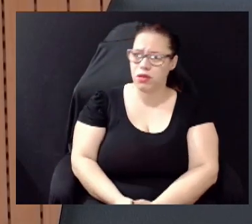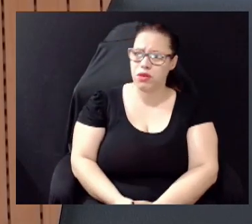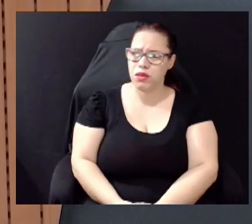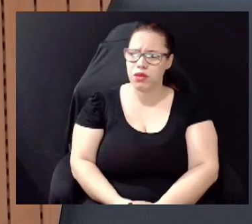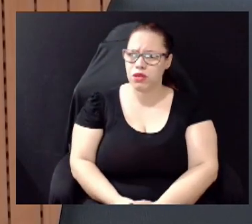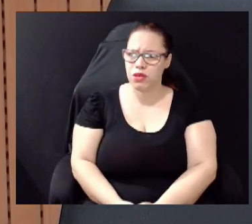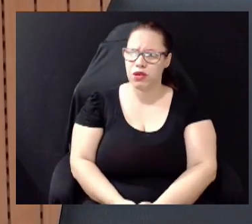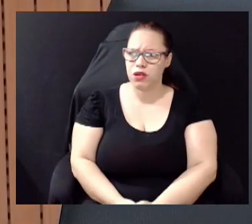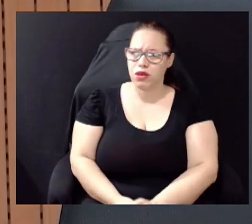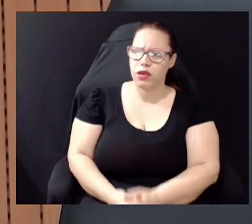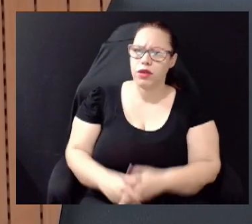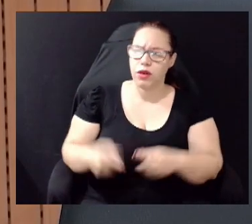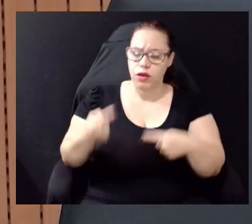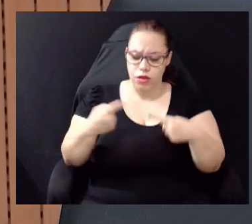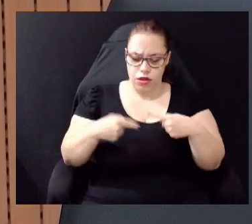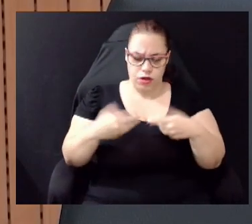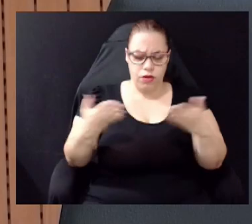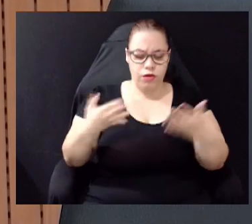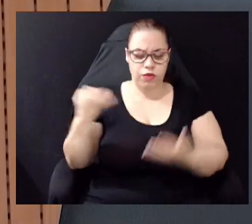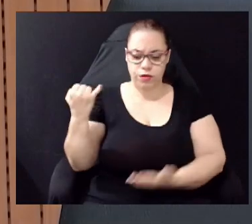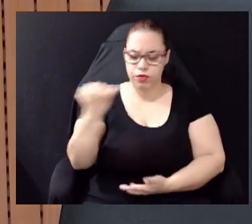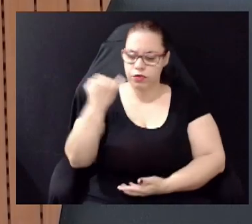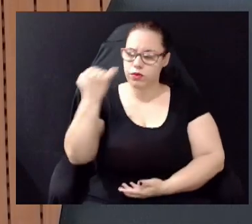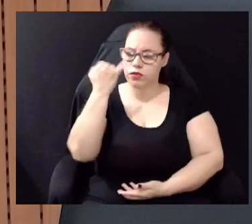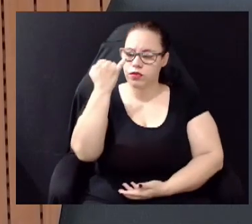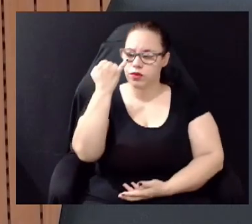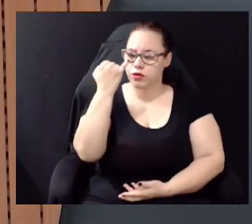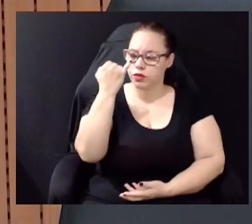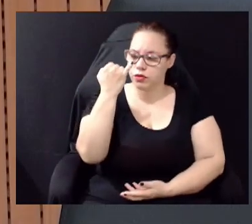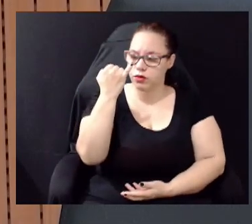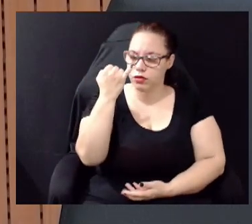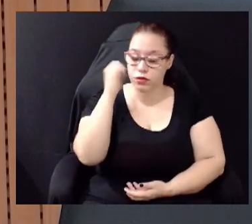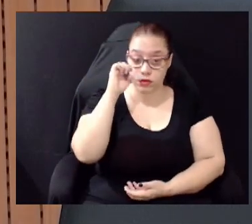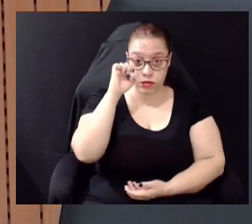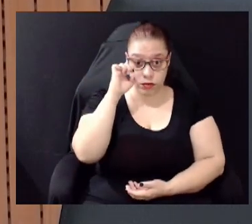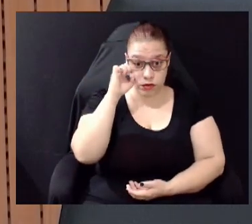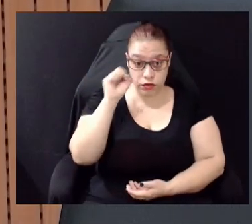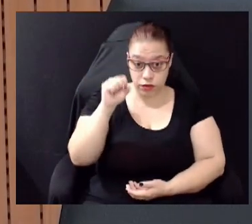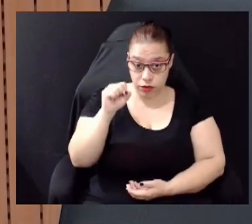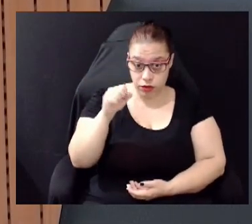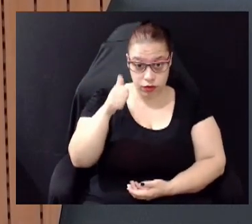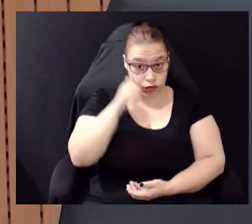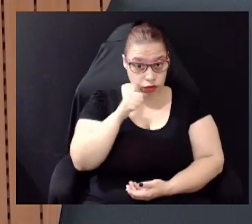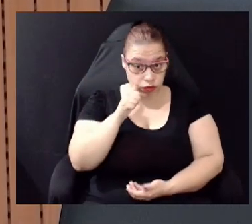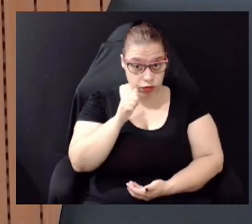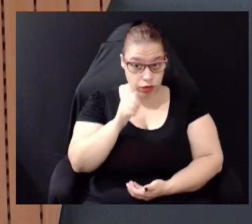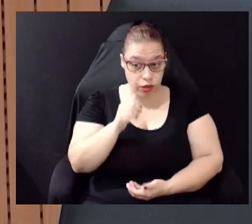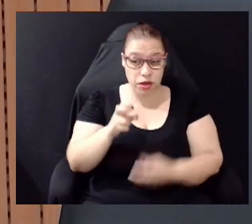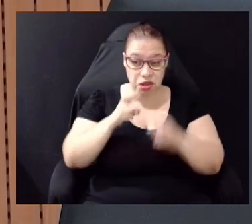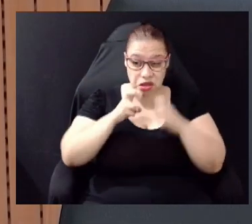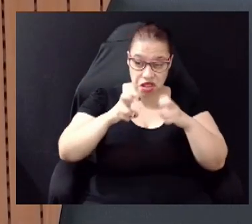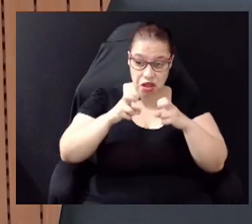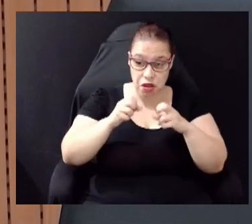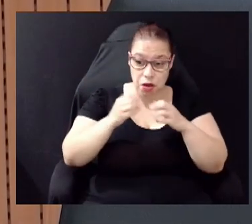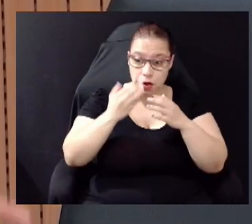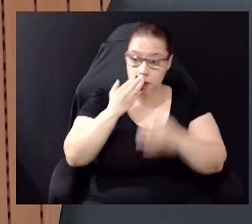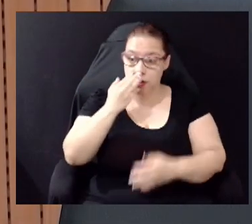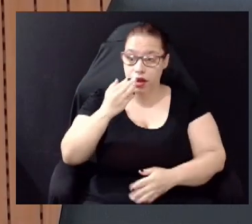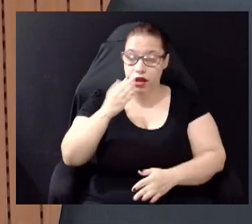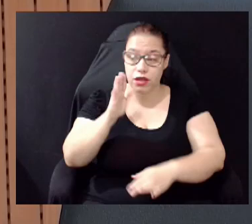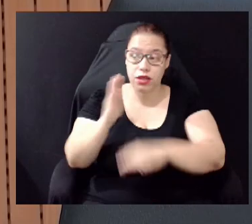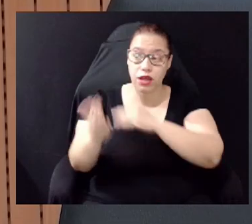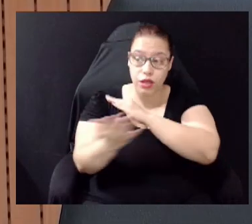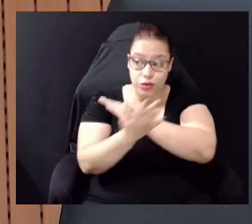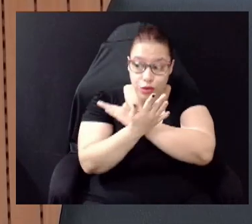hoje é muito importante. Assim, as mulheres estão gritando, pedindo socorro, vereadora Mariana e todas as